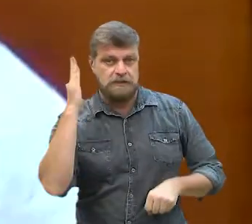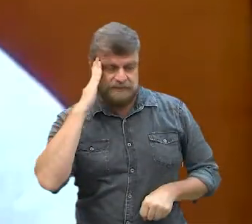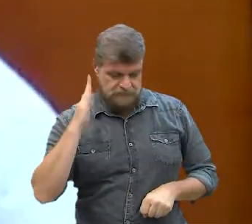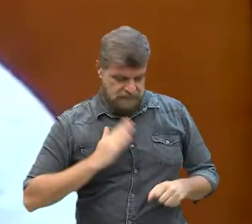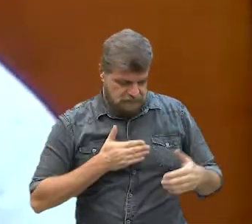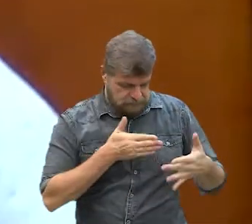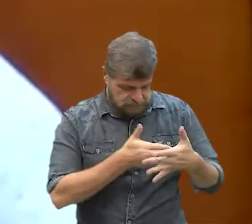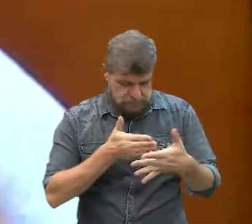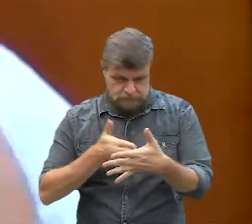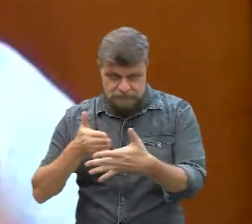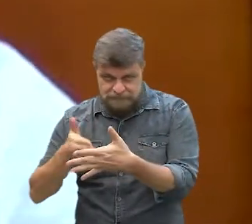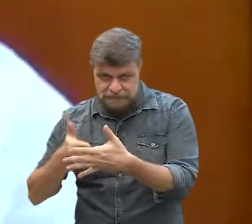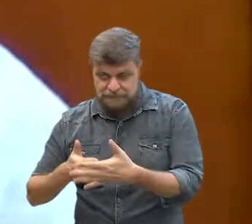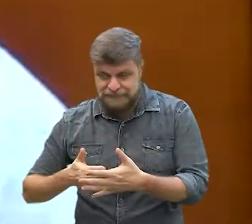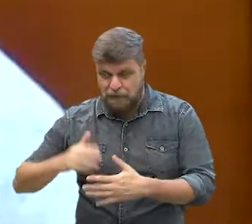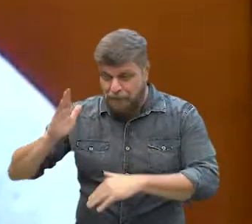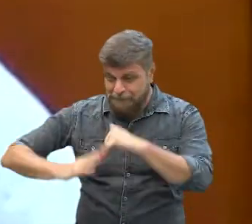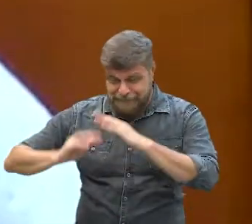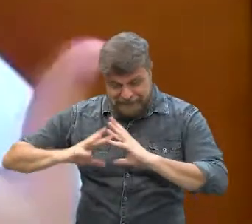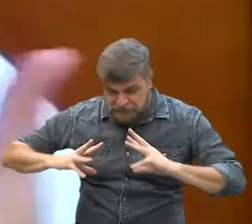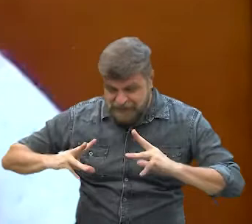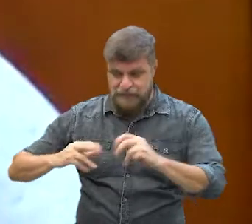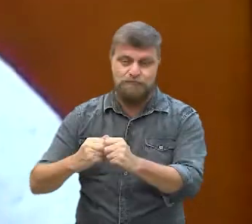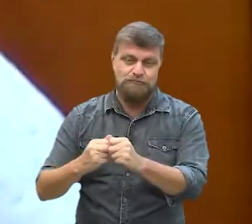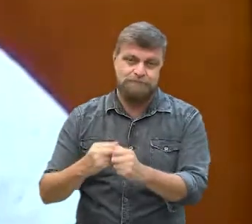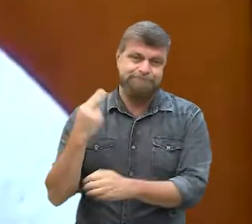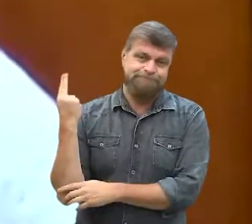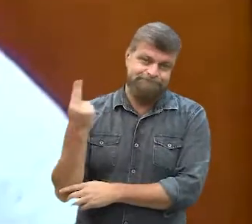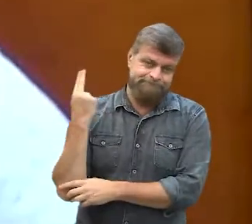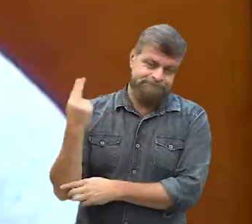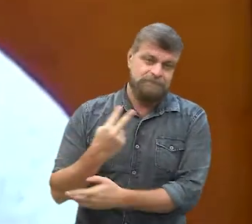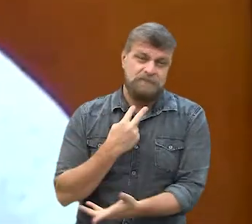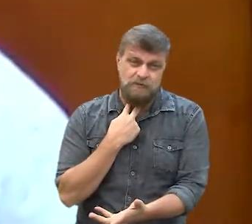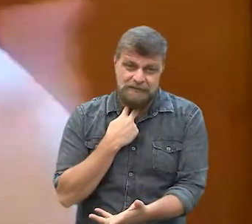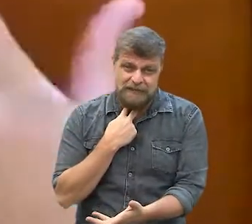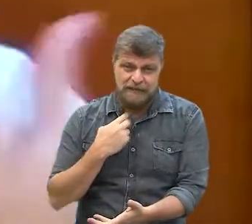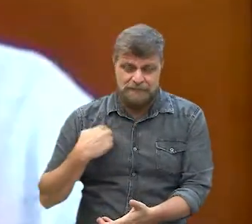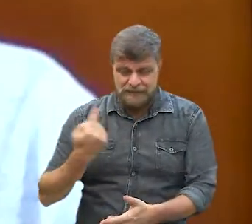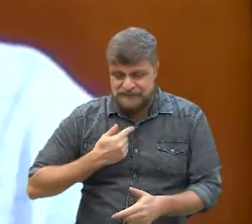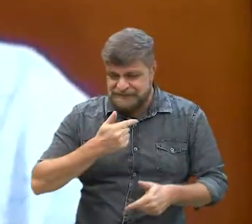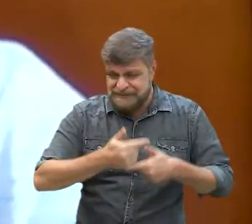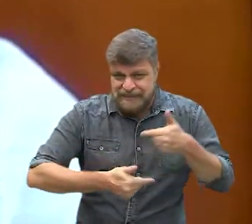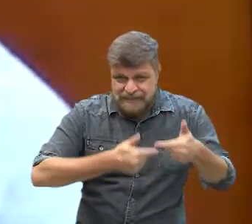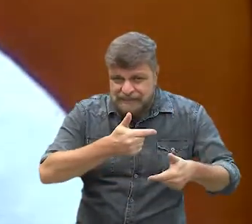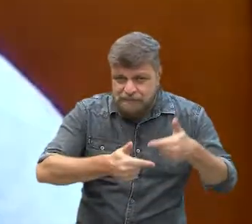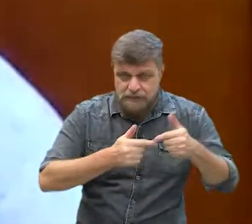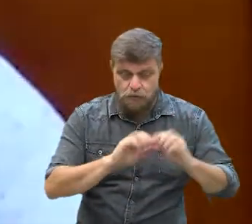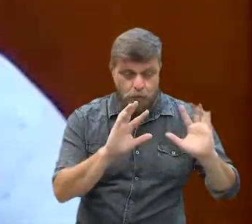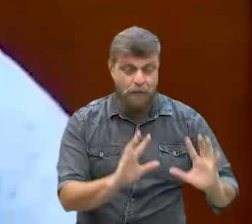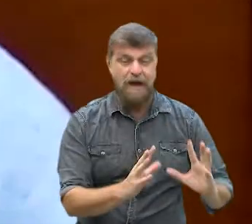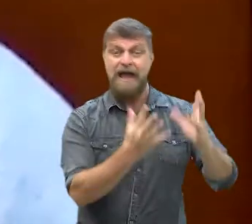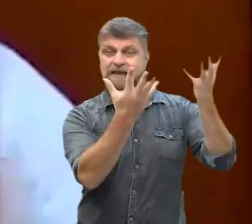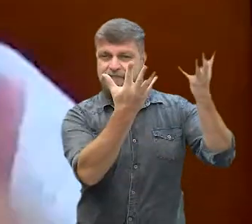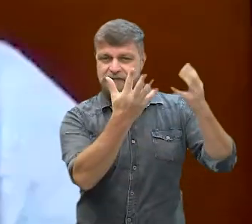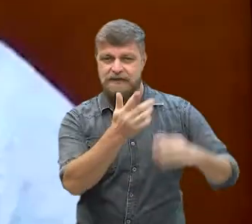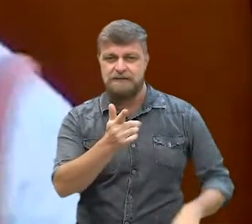nossas restrições, a gente não consegue botar em prática muita coisa que a gente queria, né? A gente sempre trabalhou muito com